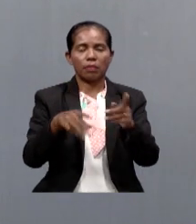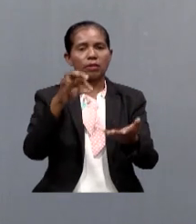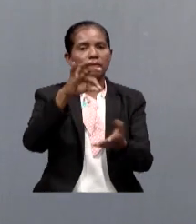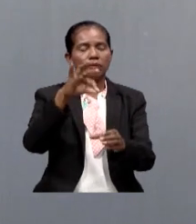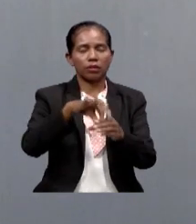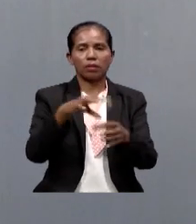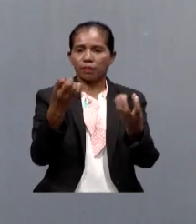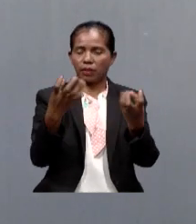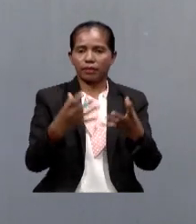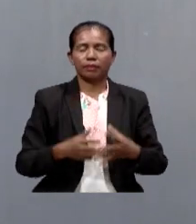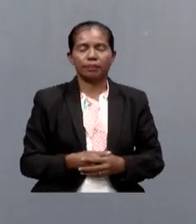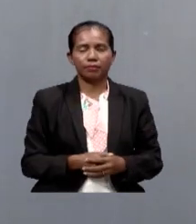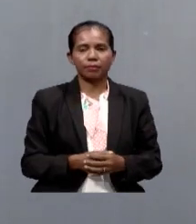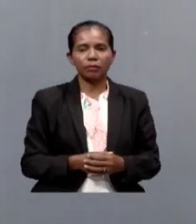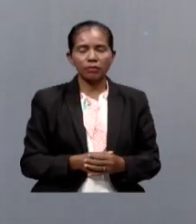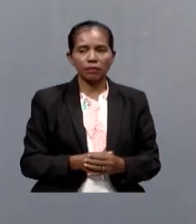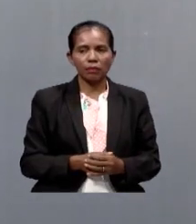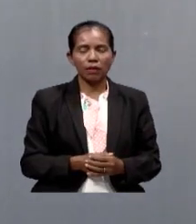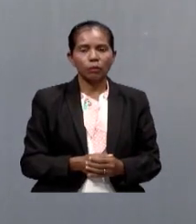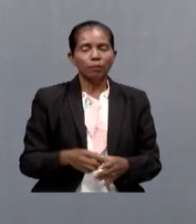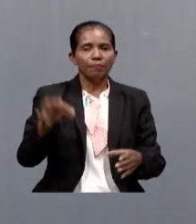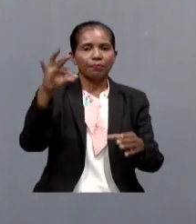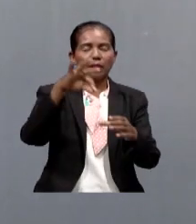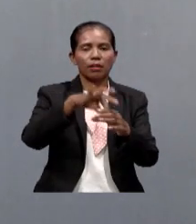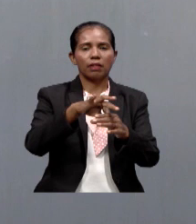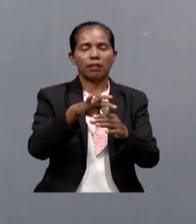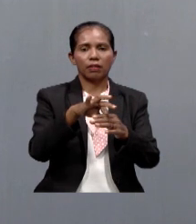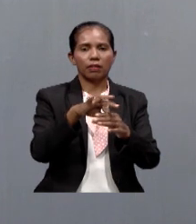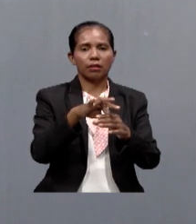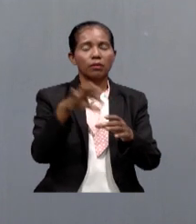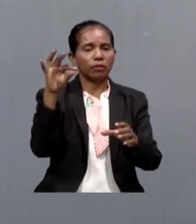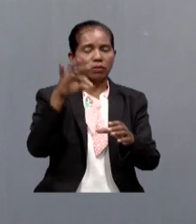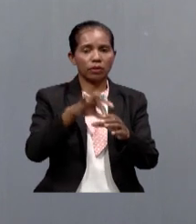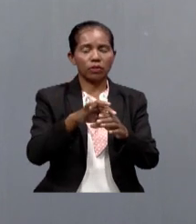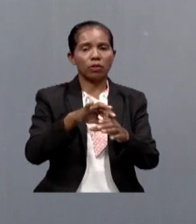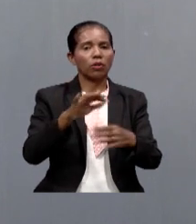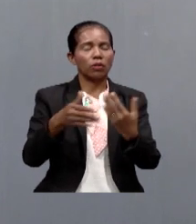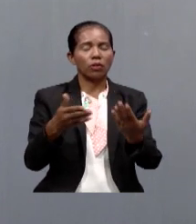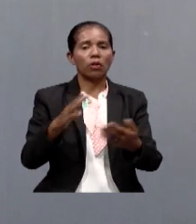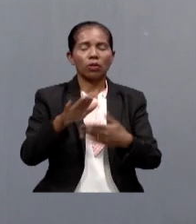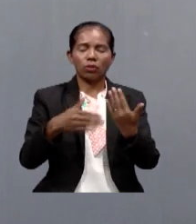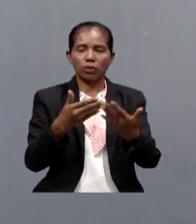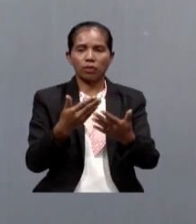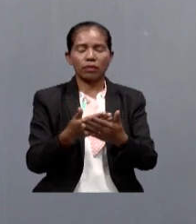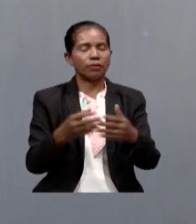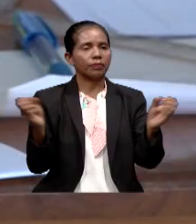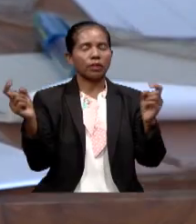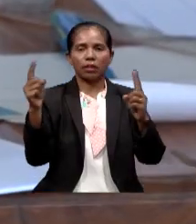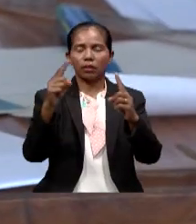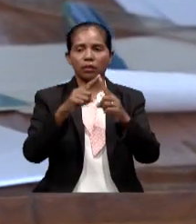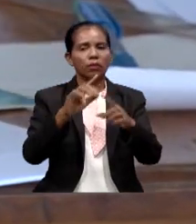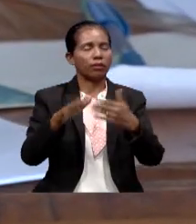duni consegue to maioria absoluta, mas vê lá to maioria